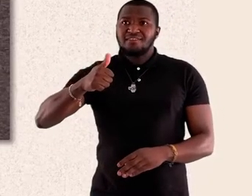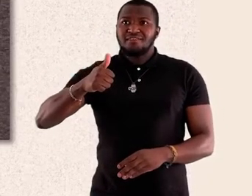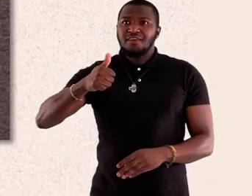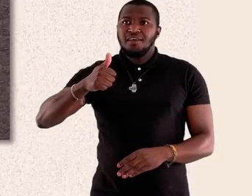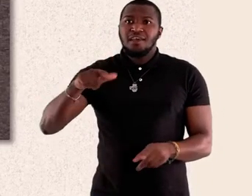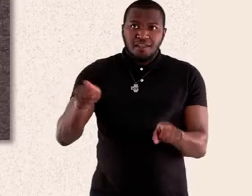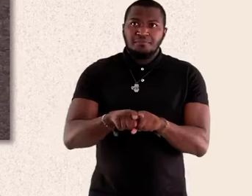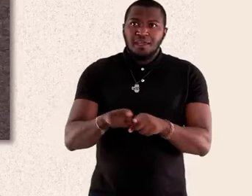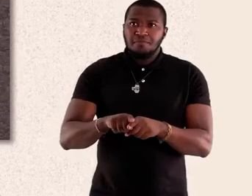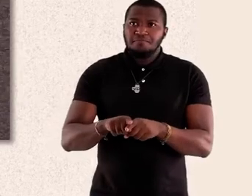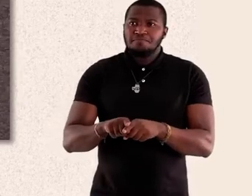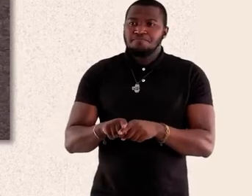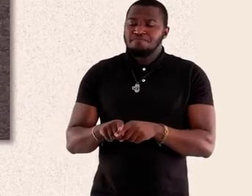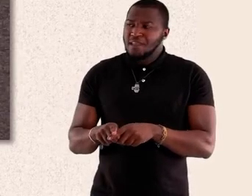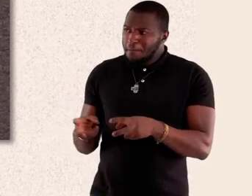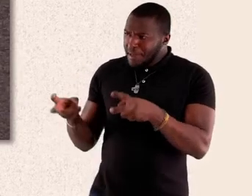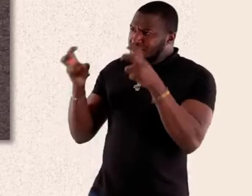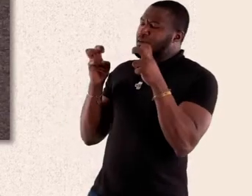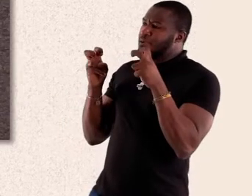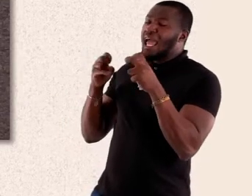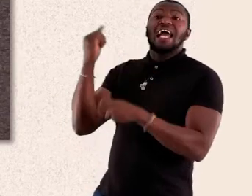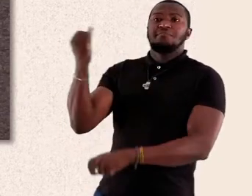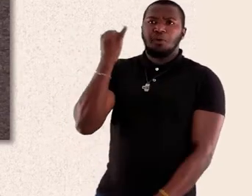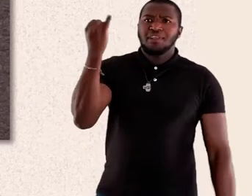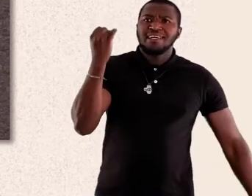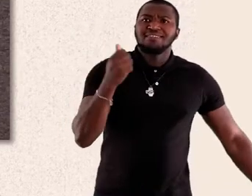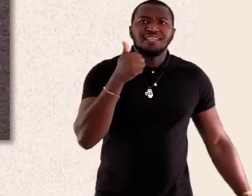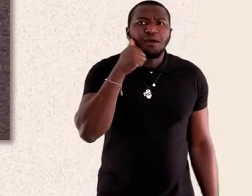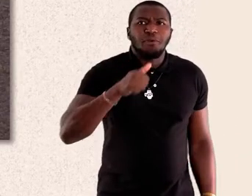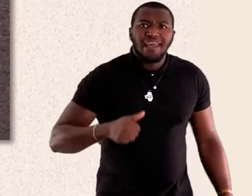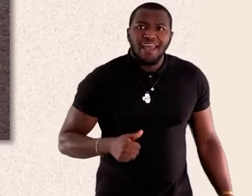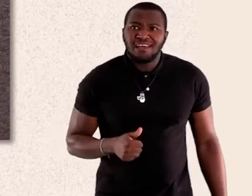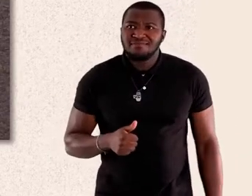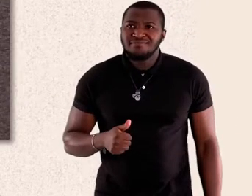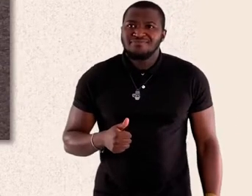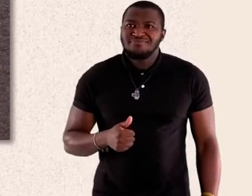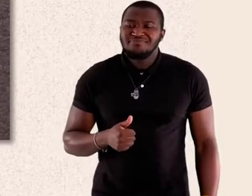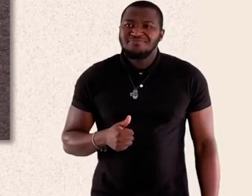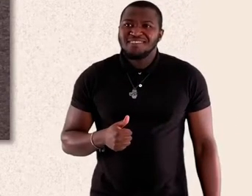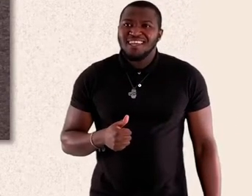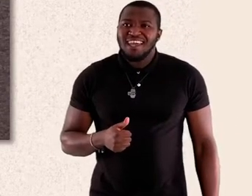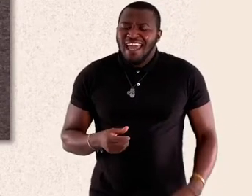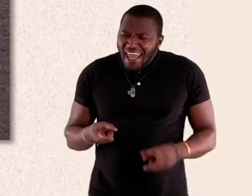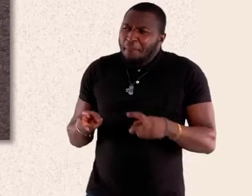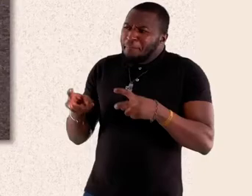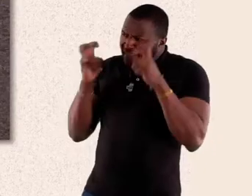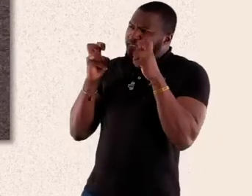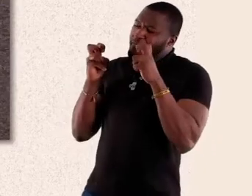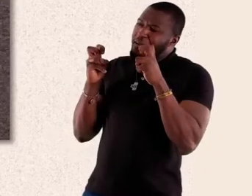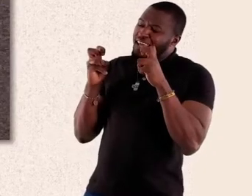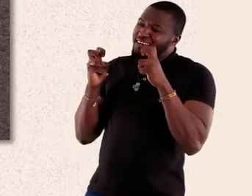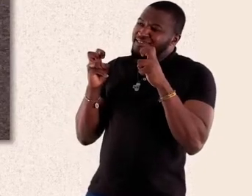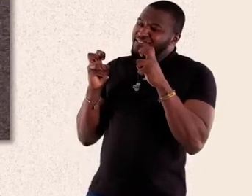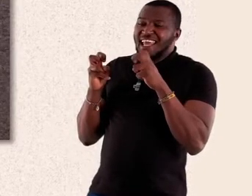reconhecimento eu acho que mais do que a participação de mulheres acho que é a o reconhecimento da